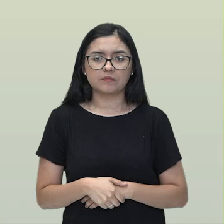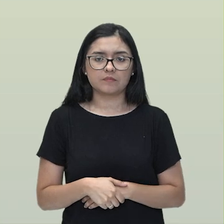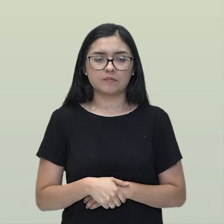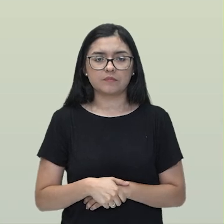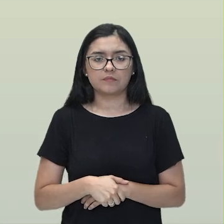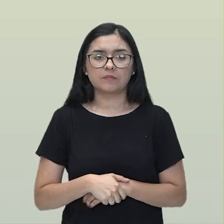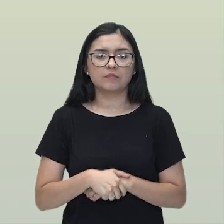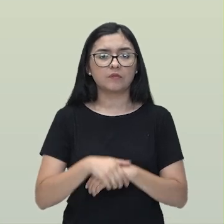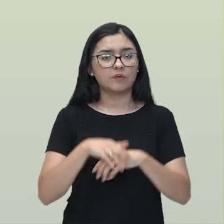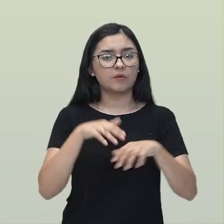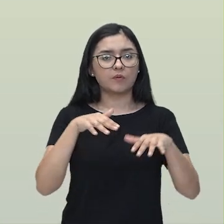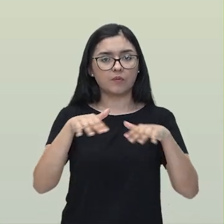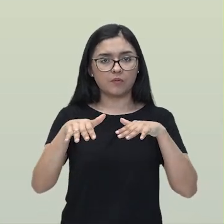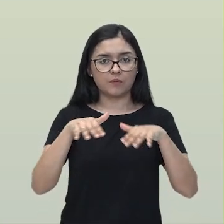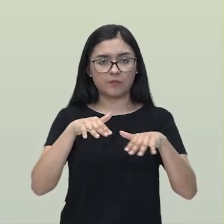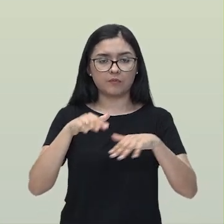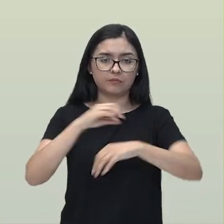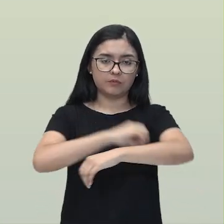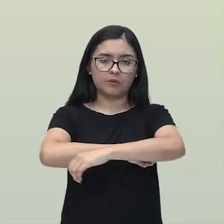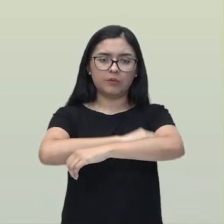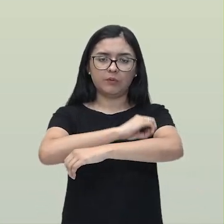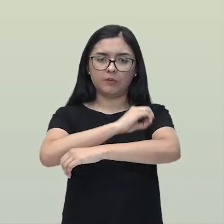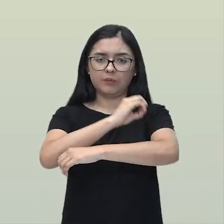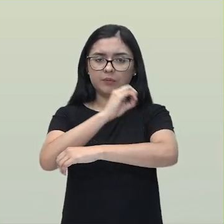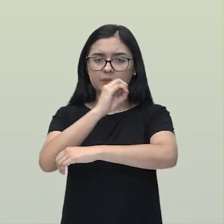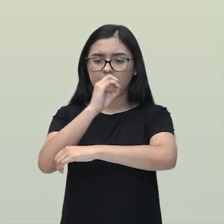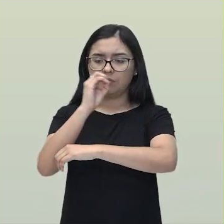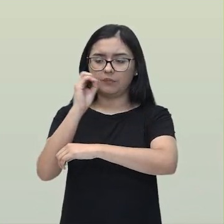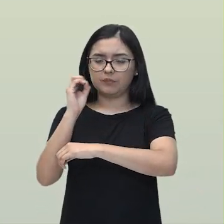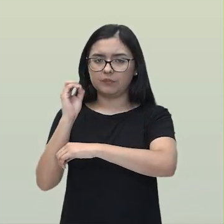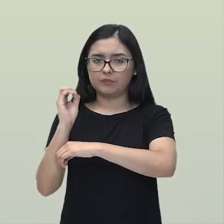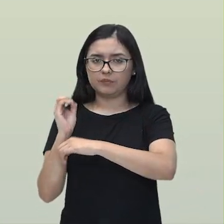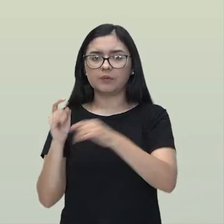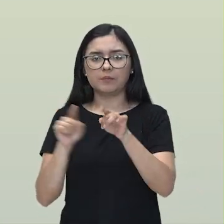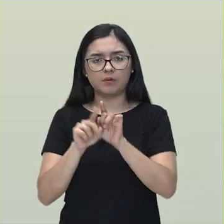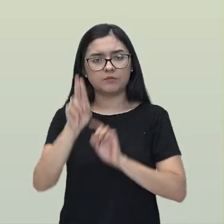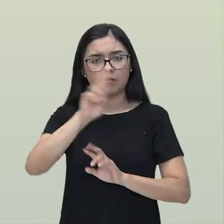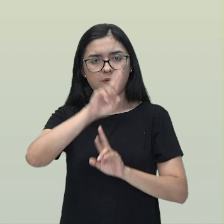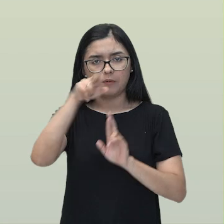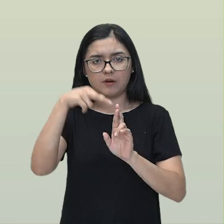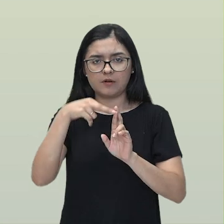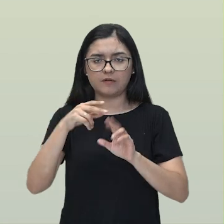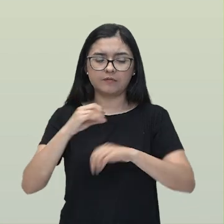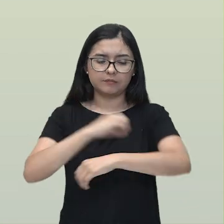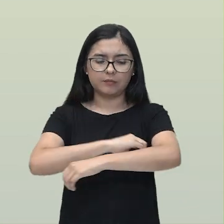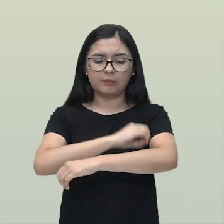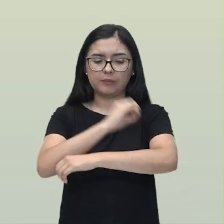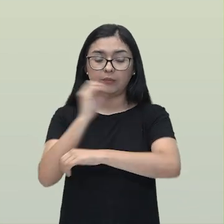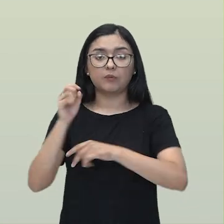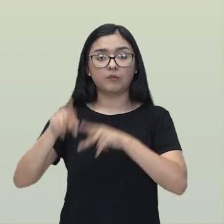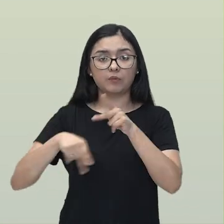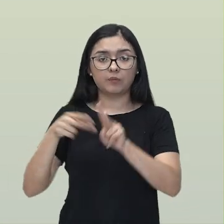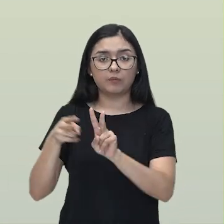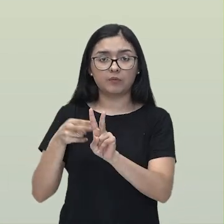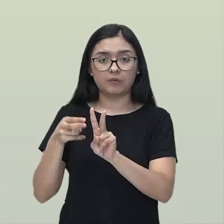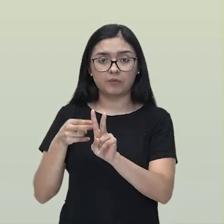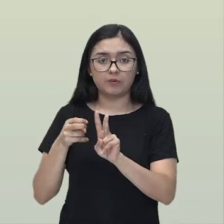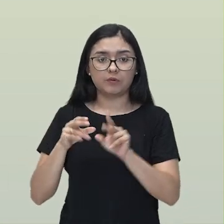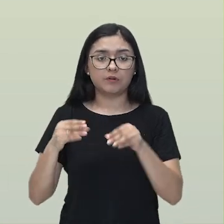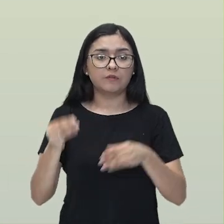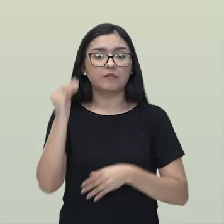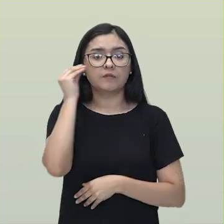O movimento aparente do Sol também era utilizado como referência. Os tupis-guaranis determinam